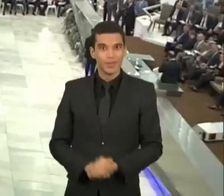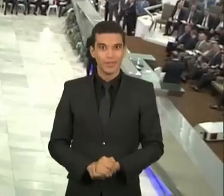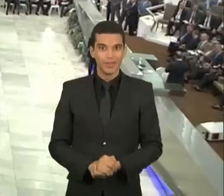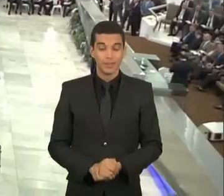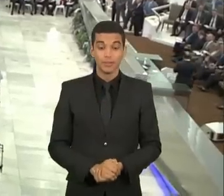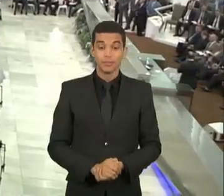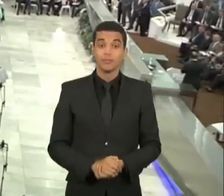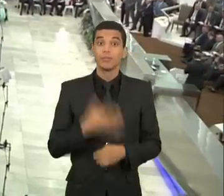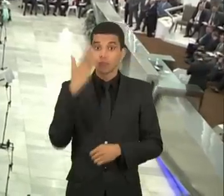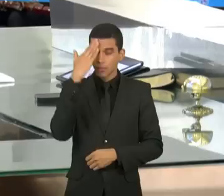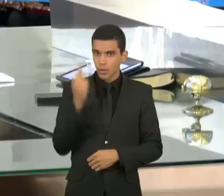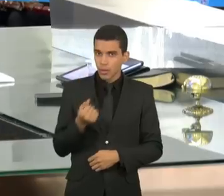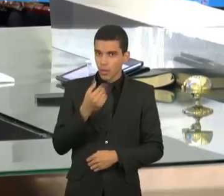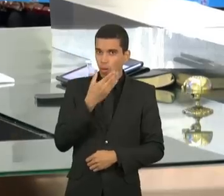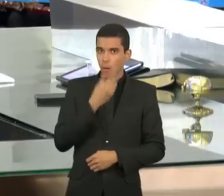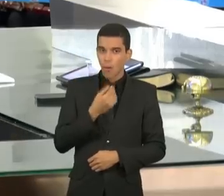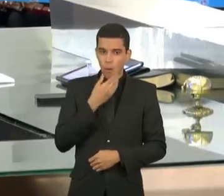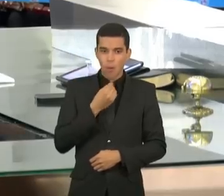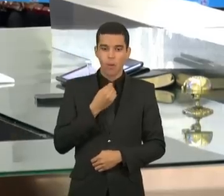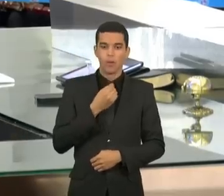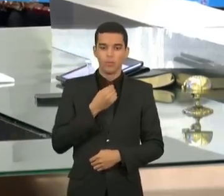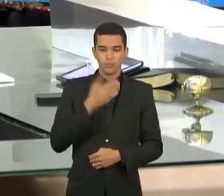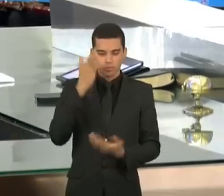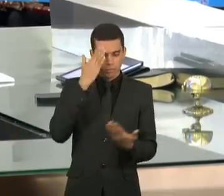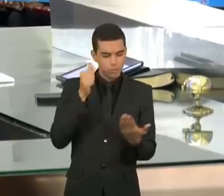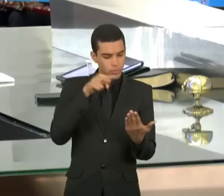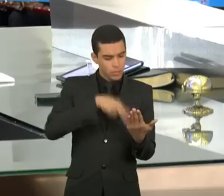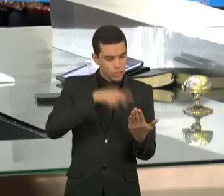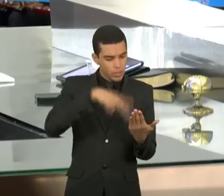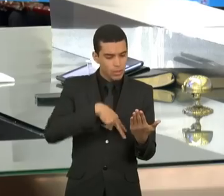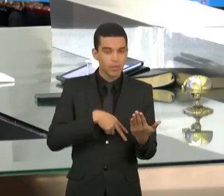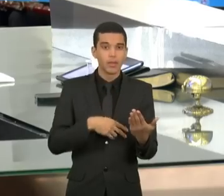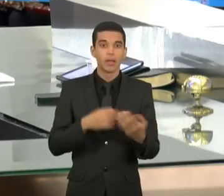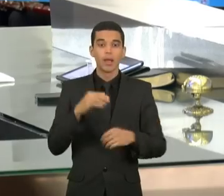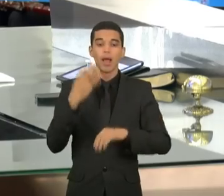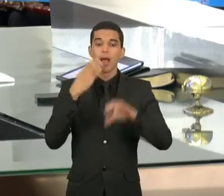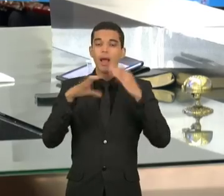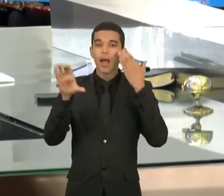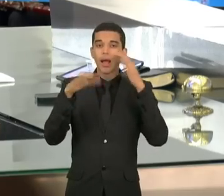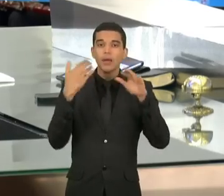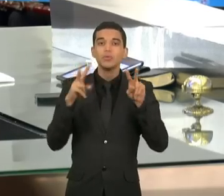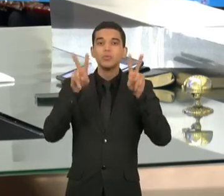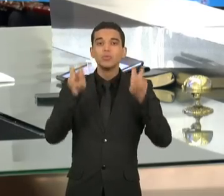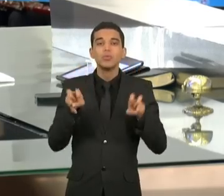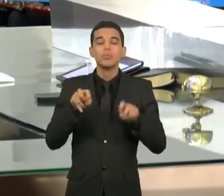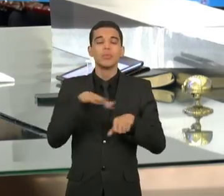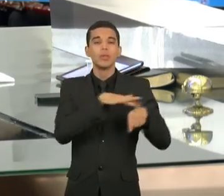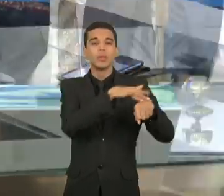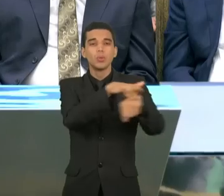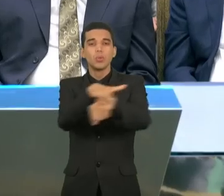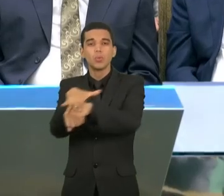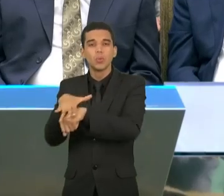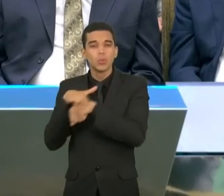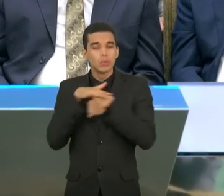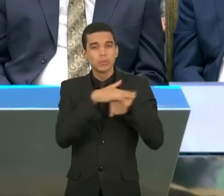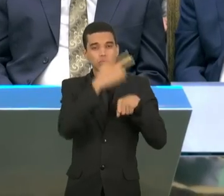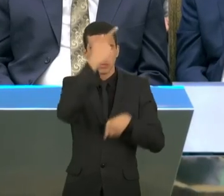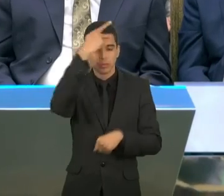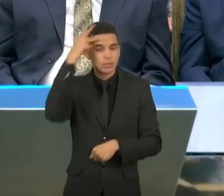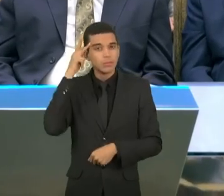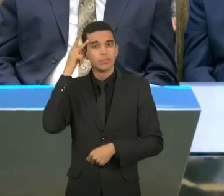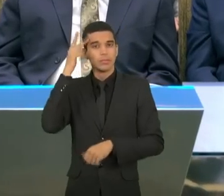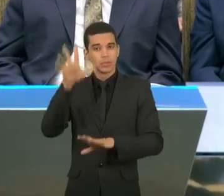como Spurgeon chamou este salmo? A canção da doença humana, a mancha mortal